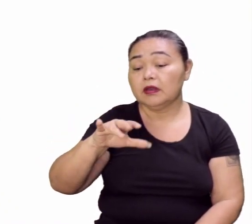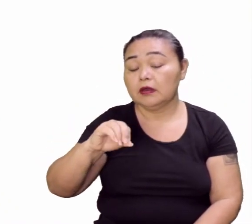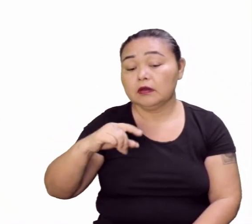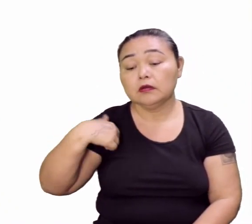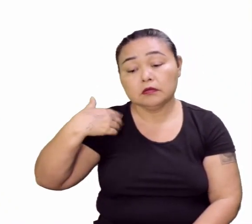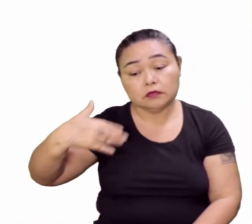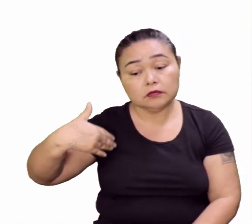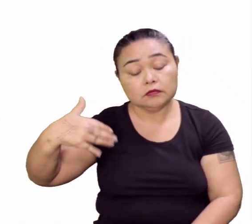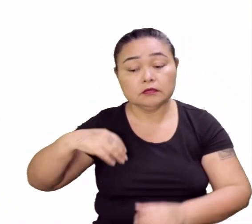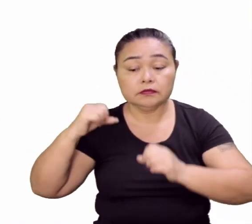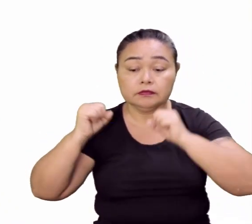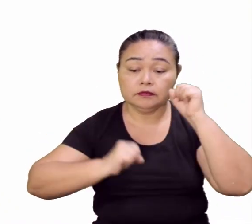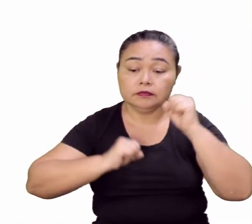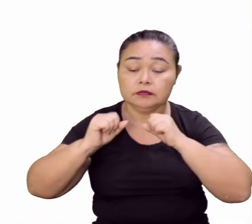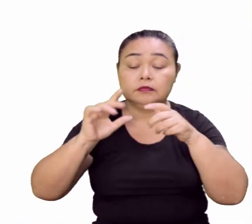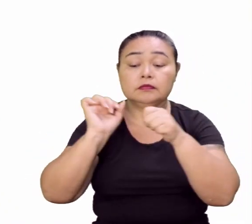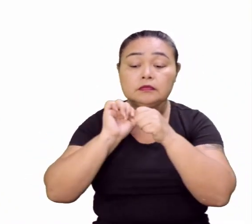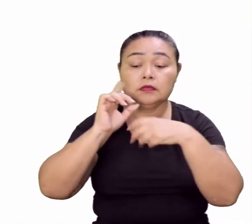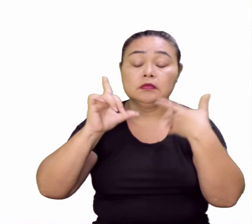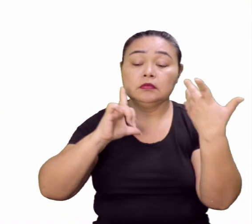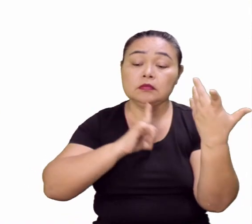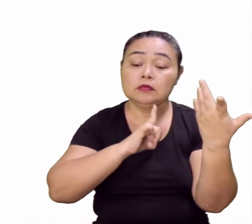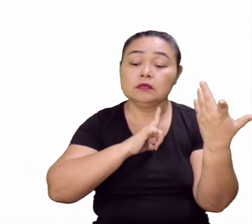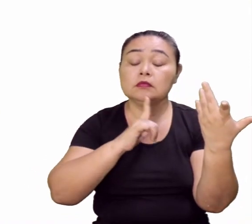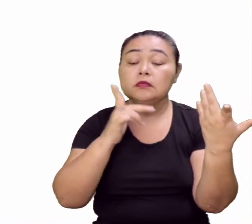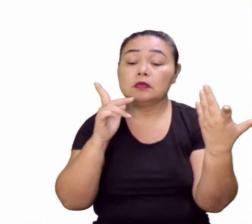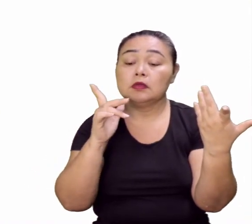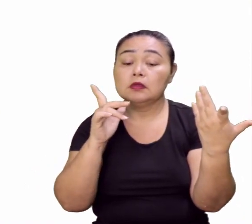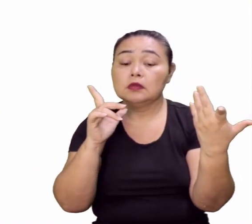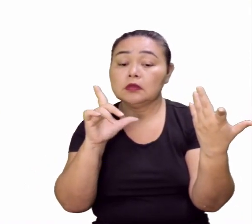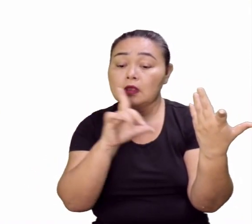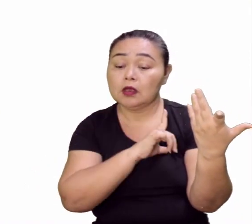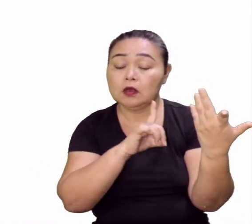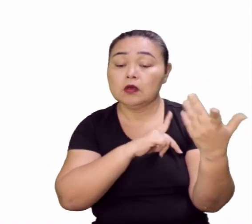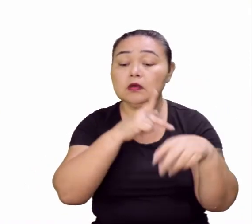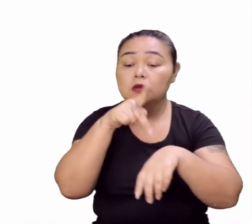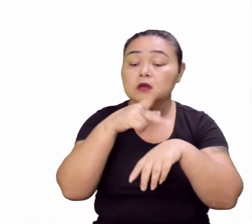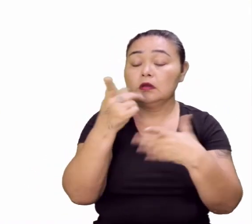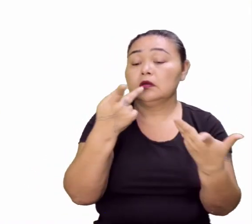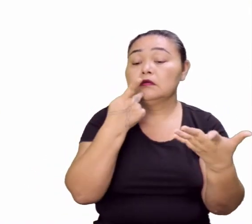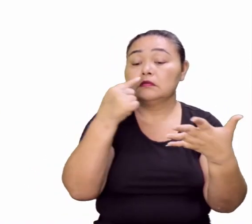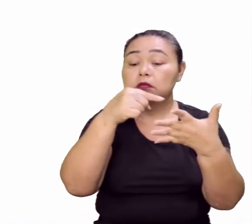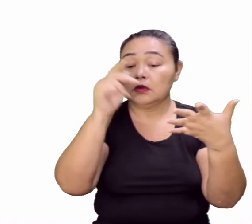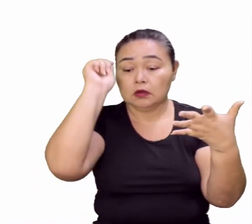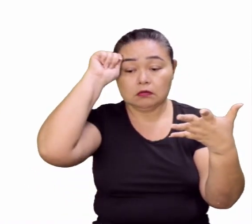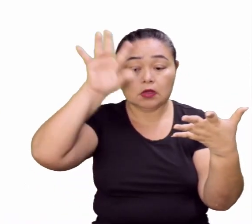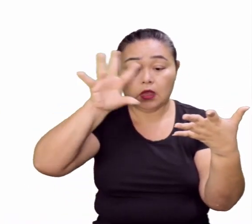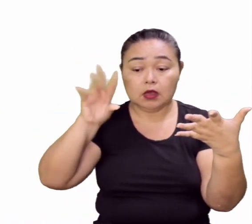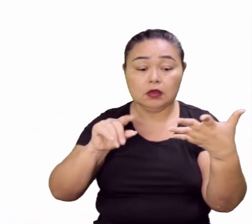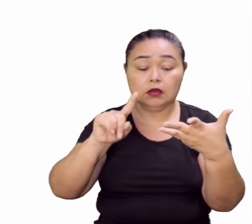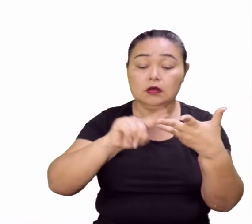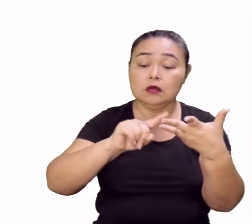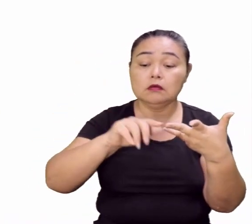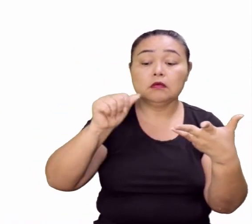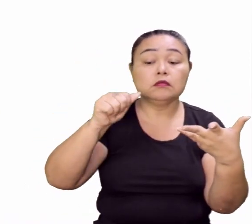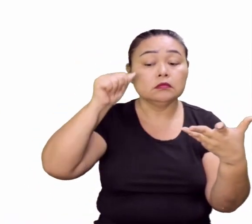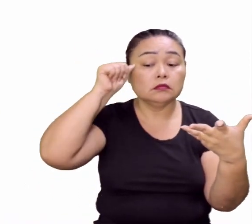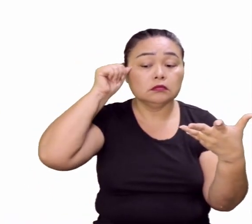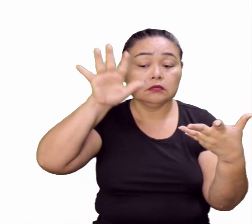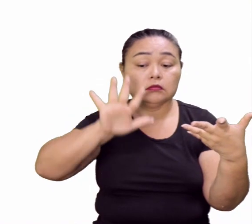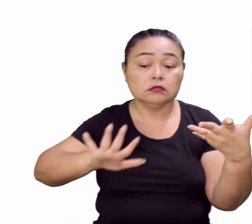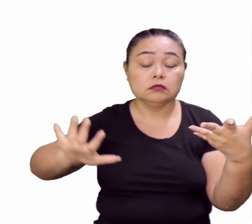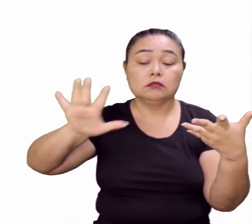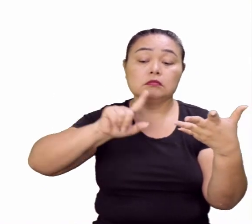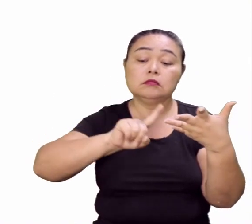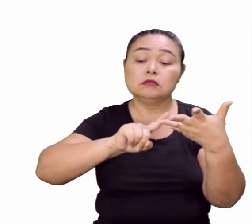processo de urbanização, porque nós temos, por exemplo, aí casos ainda de vários países, como o professor Jorge falou, da África, da Ásia, que boa